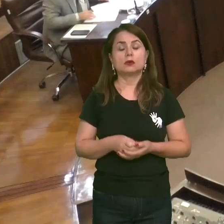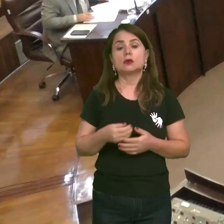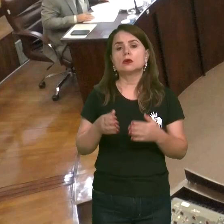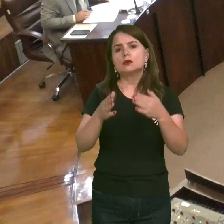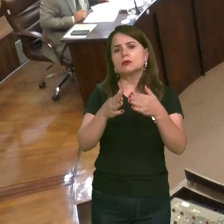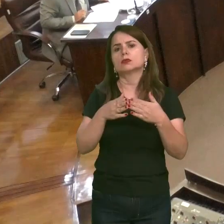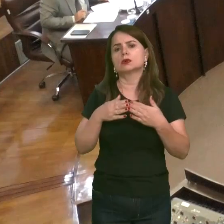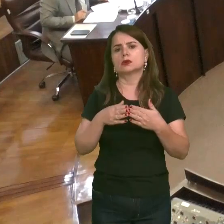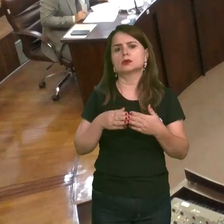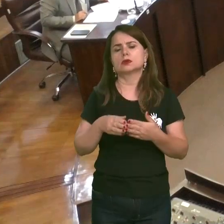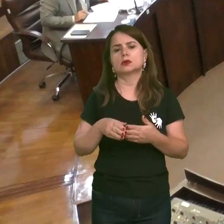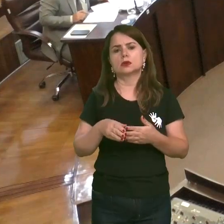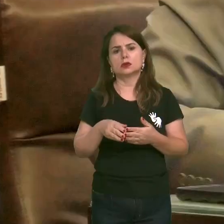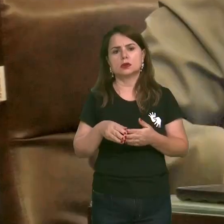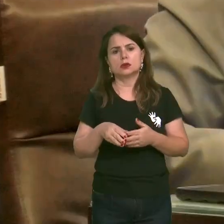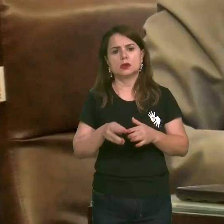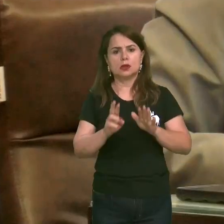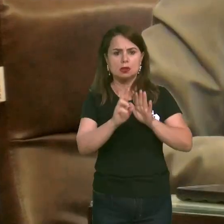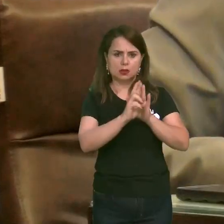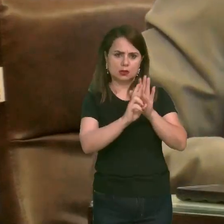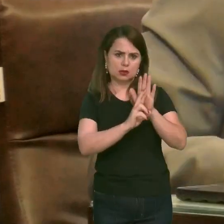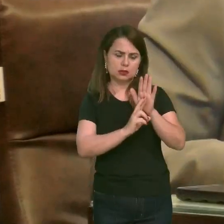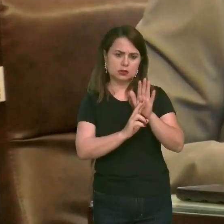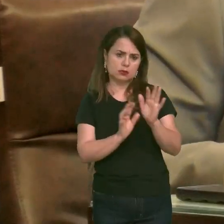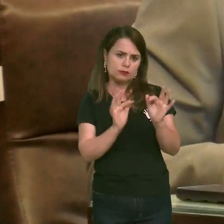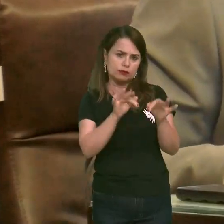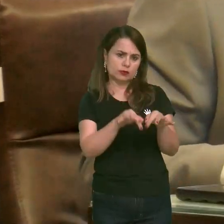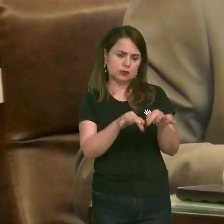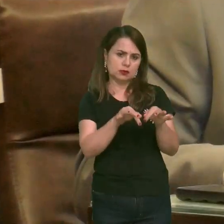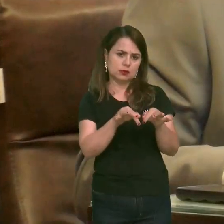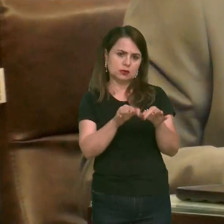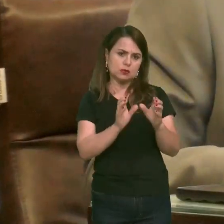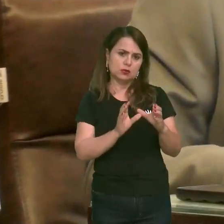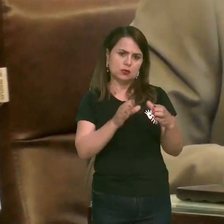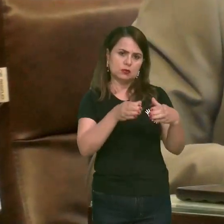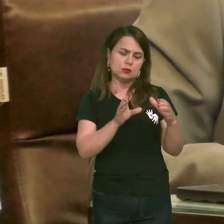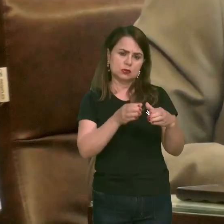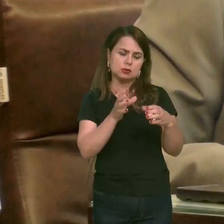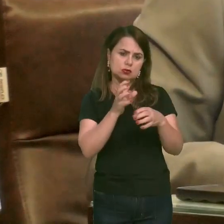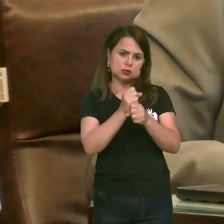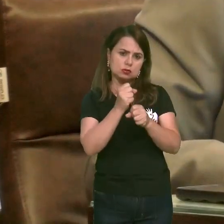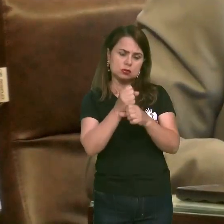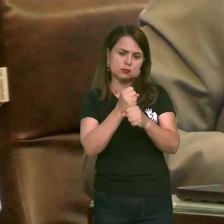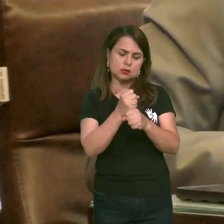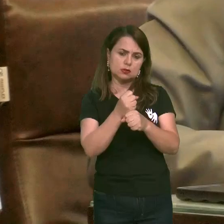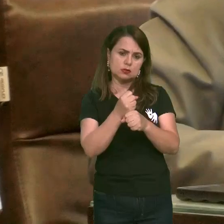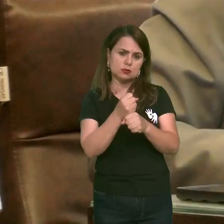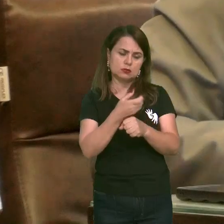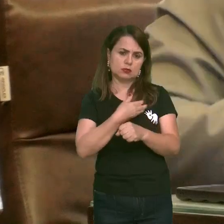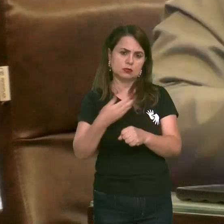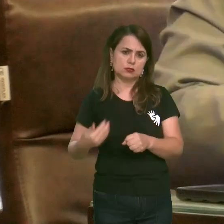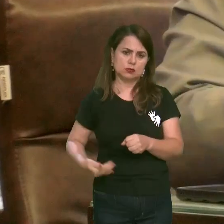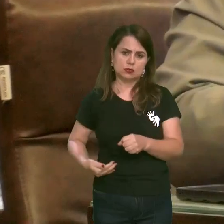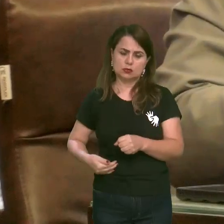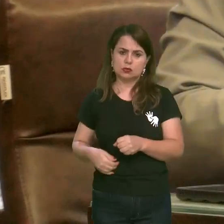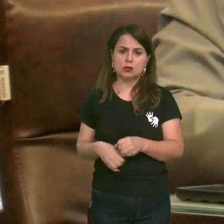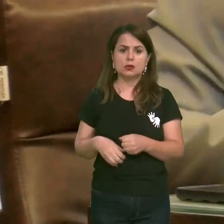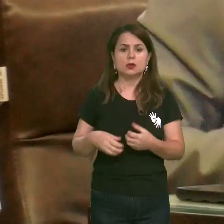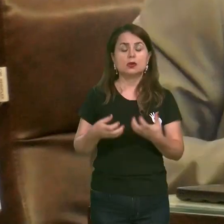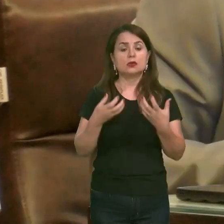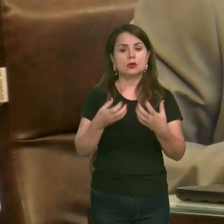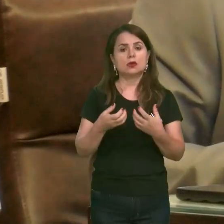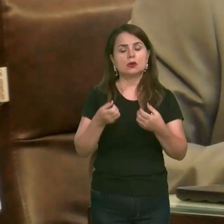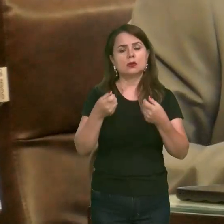na Solicito que quando na elaboração da redação final pela comissão de Finanças orçamento do Servidor Público proceda a seguinte